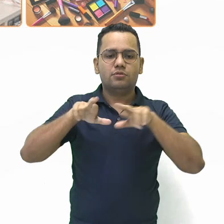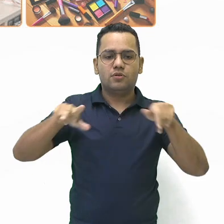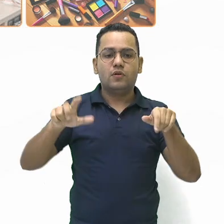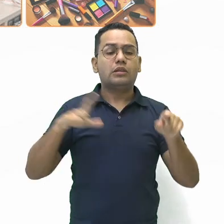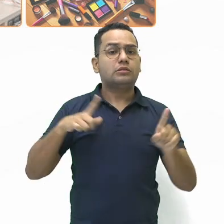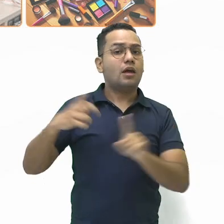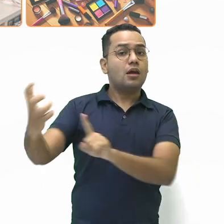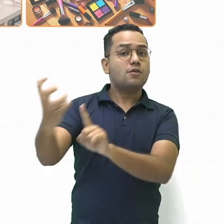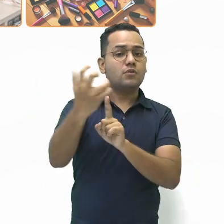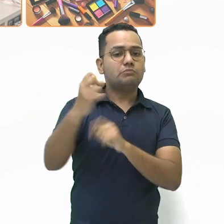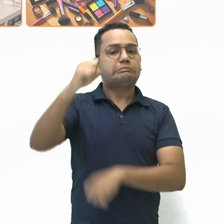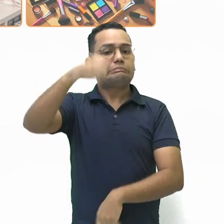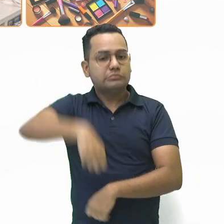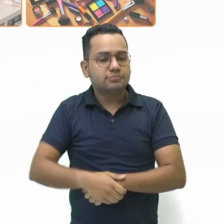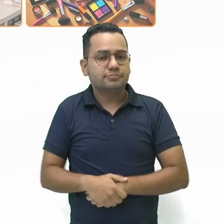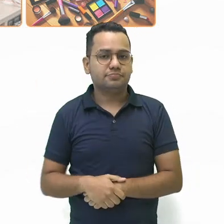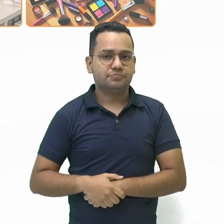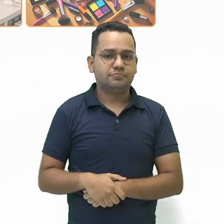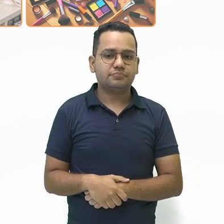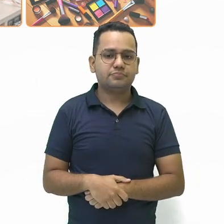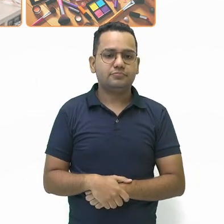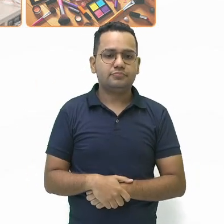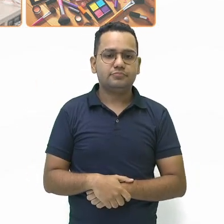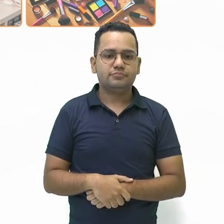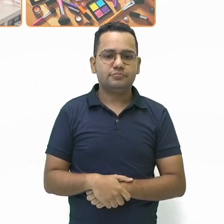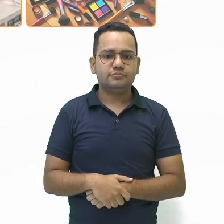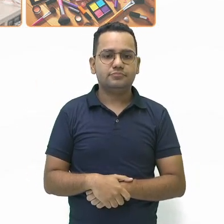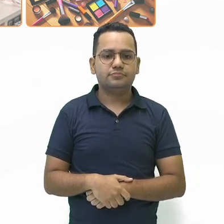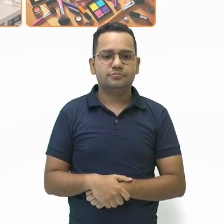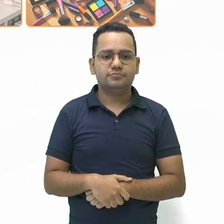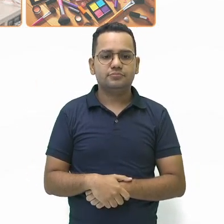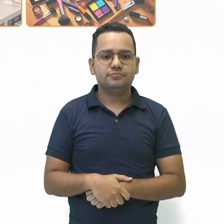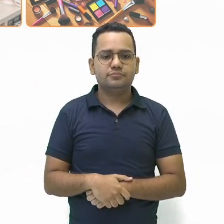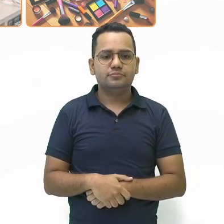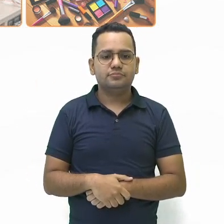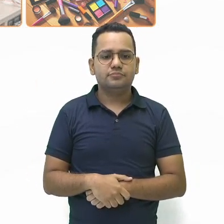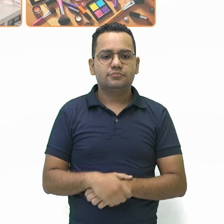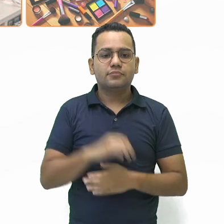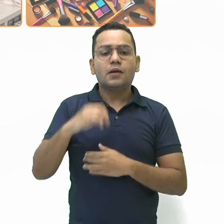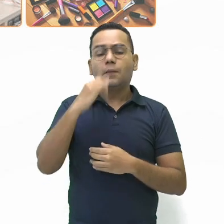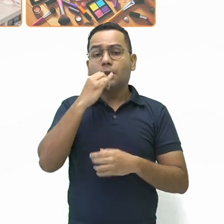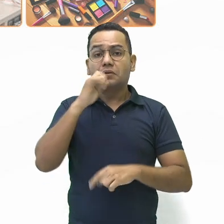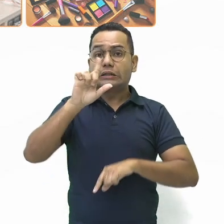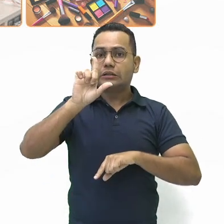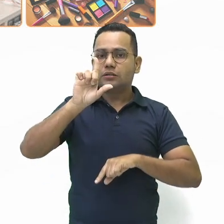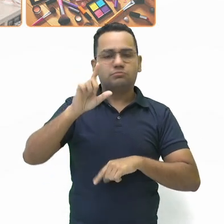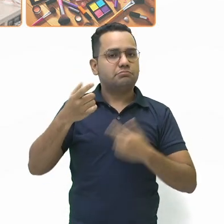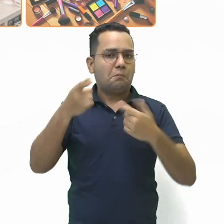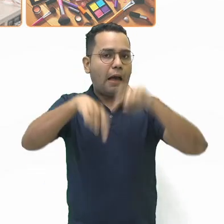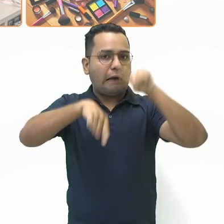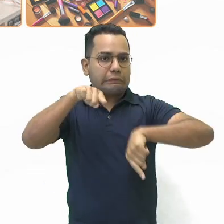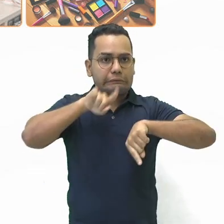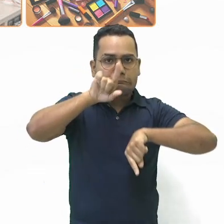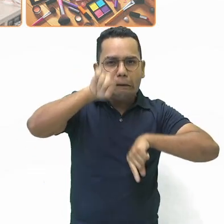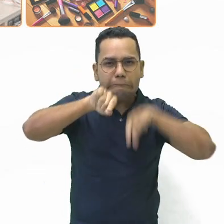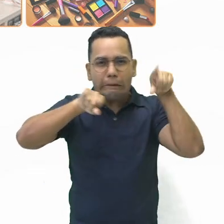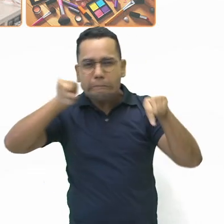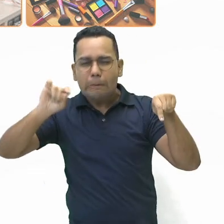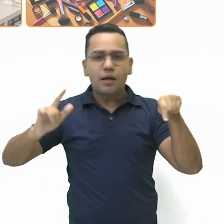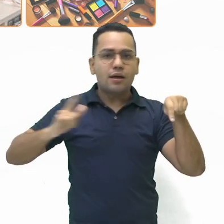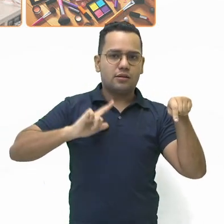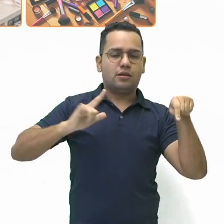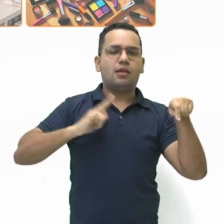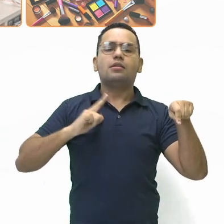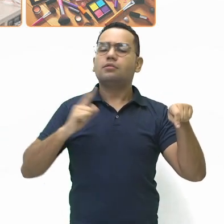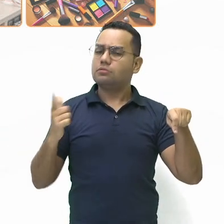série de fatores. O consumo, as coisas que a gente escolhe para consumir, para ter, é baseado em